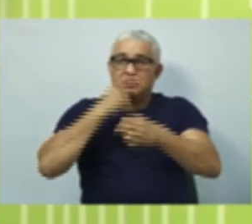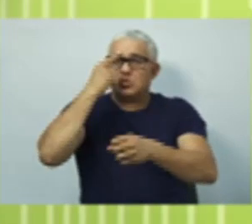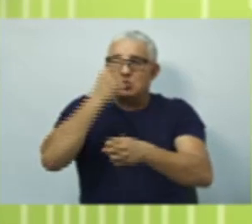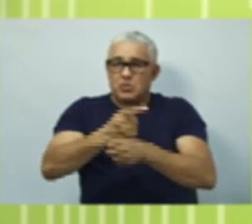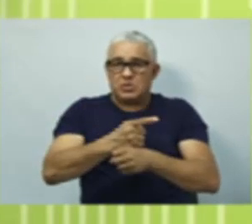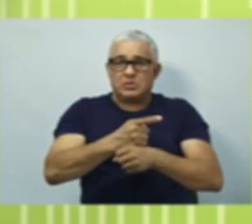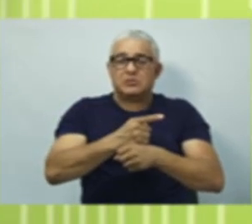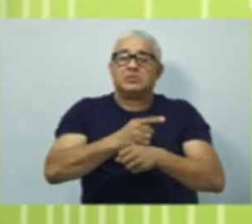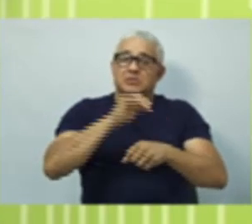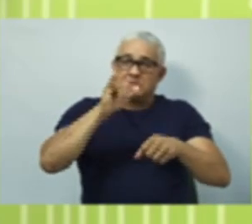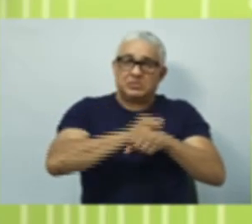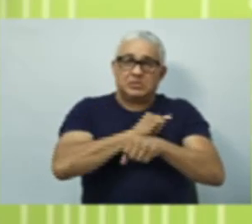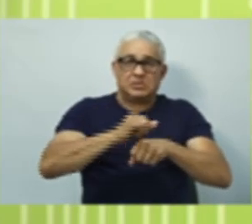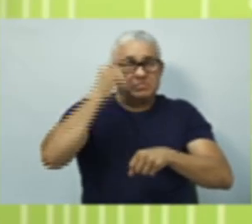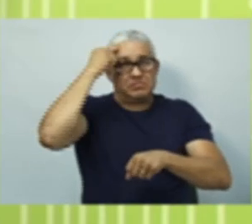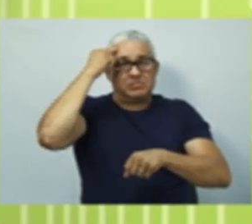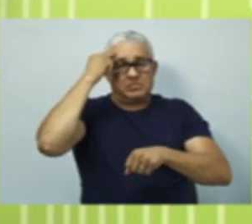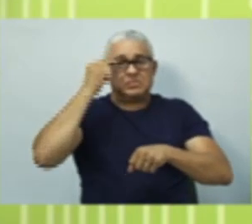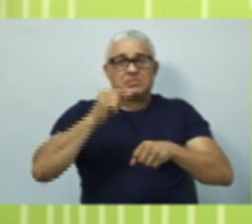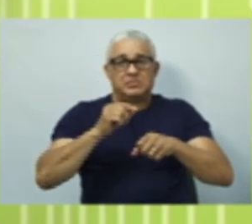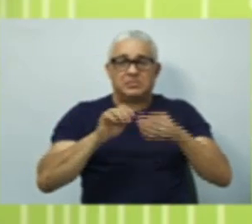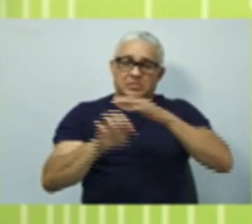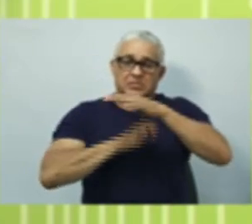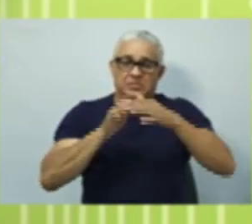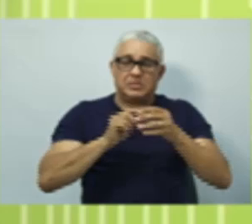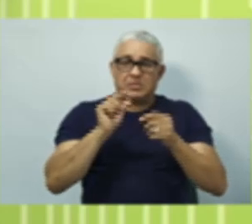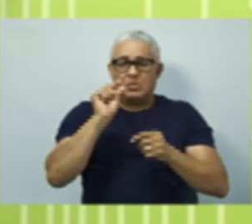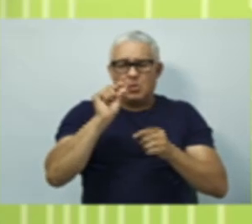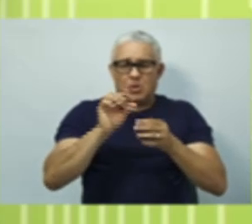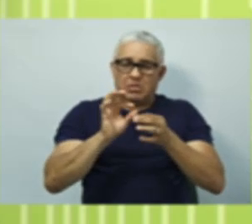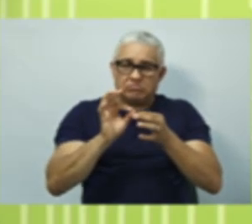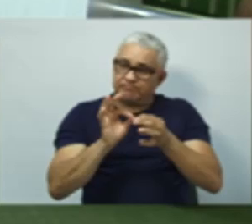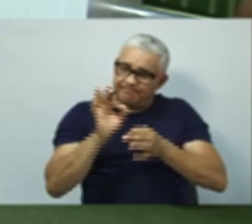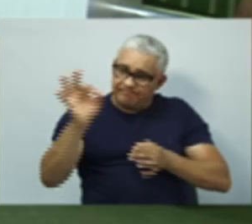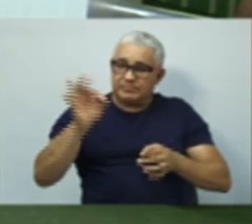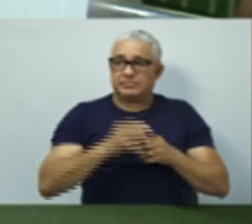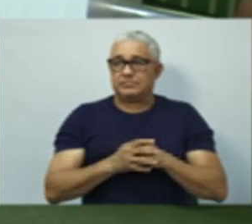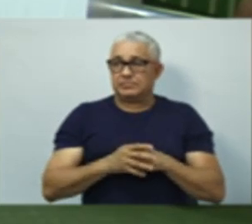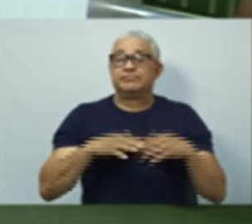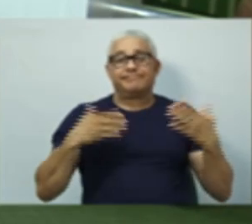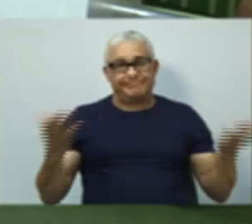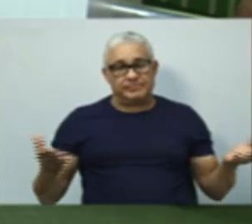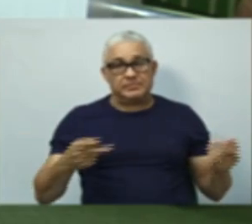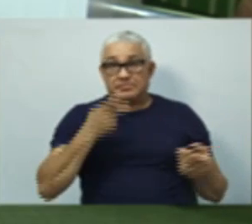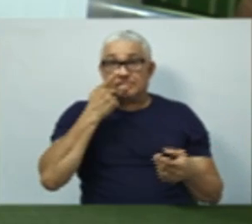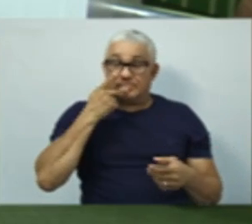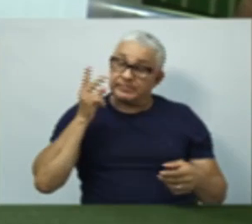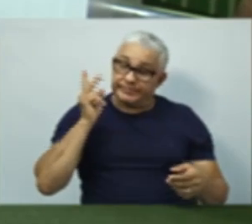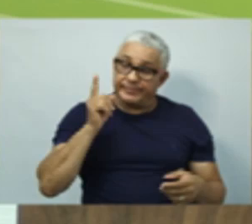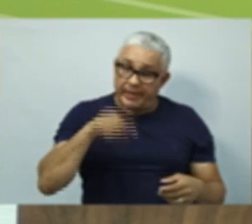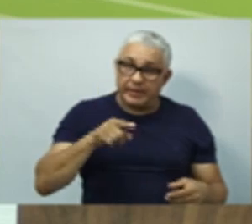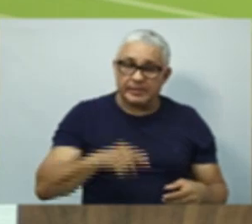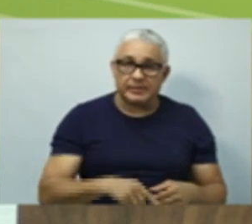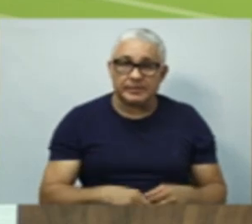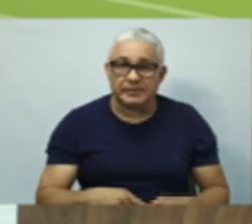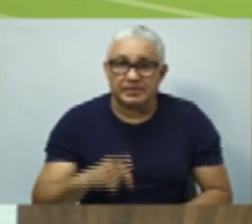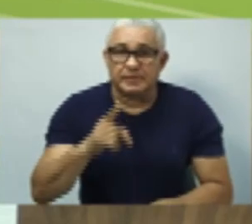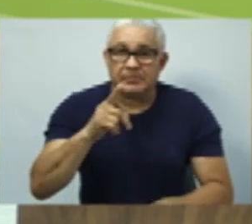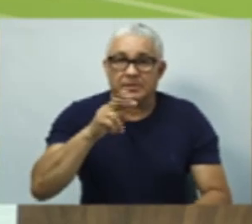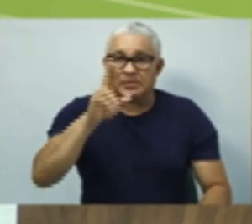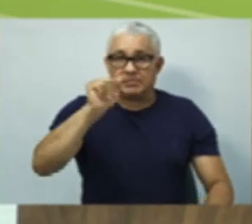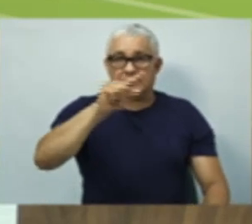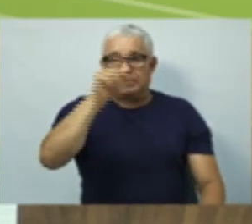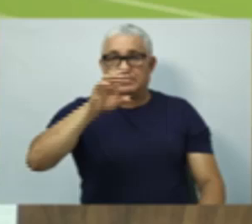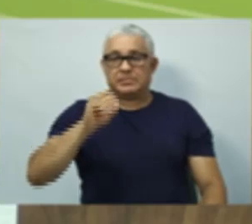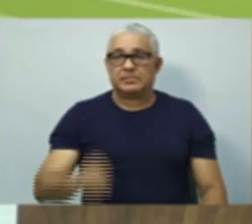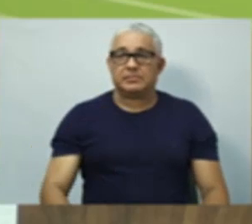na organização um pouco mais distante, um pouco mais longo. Então, professor, eu ia falar exatamente sobre isso, sobre os prazos. O